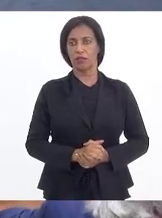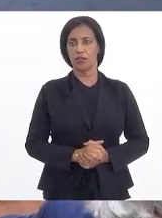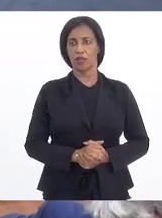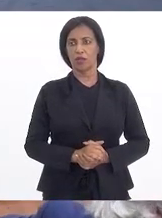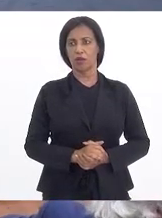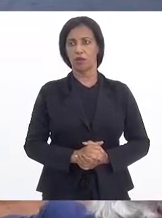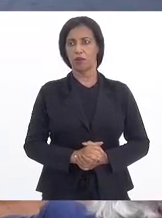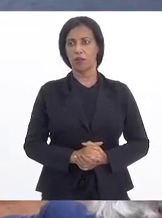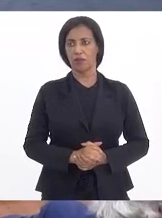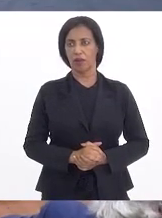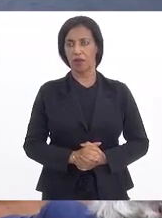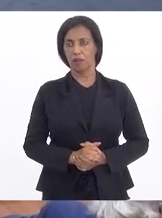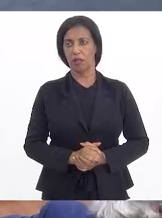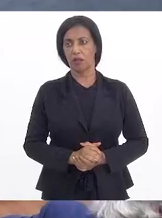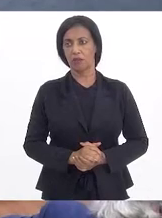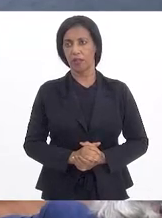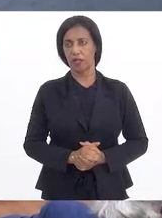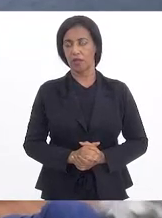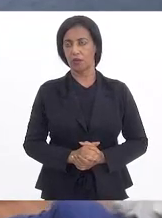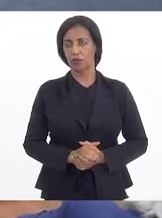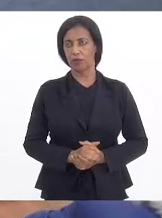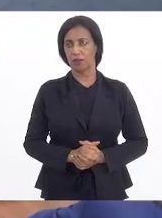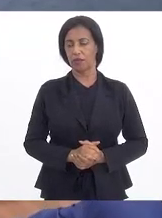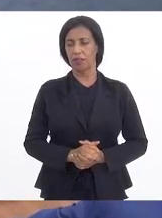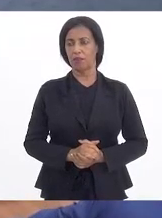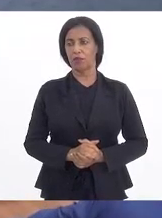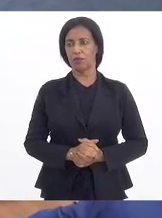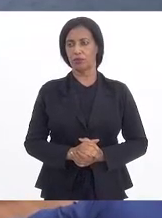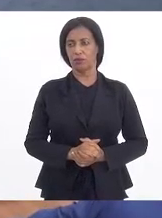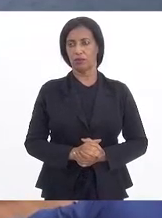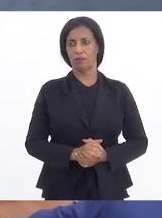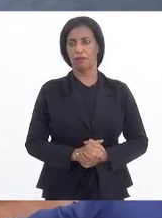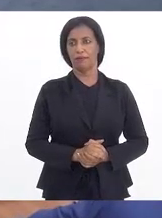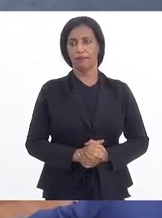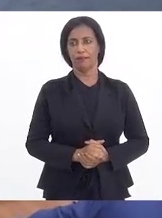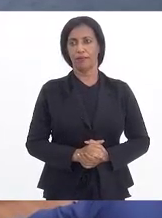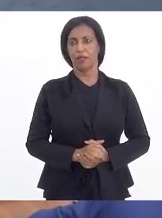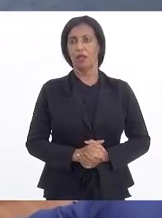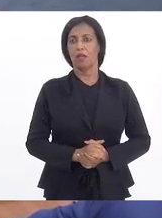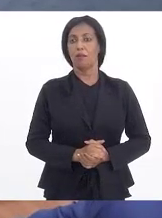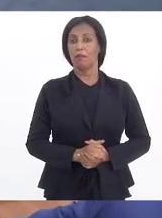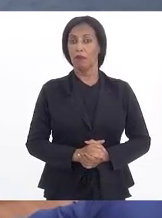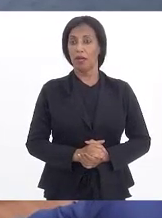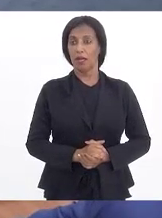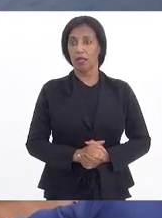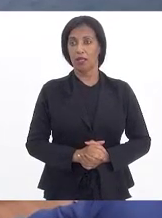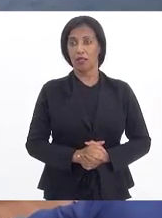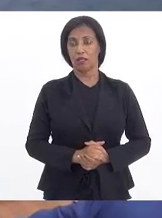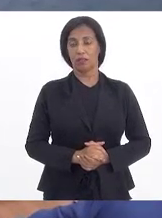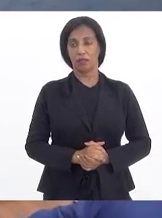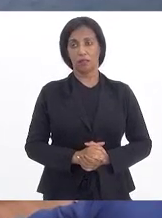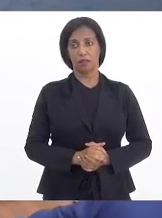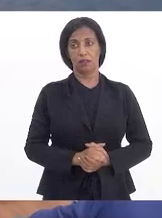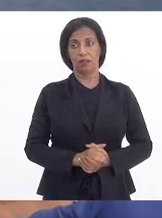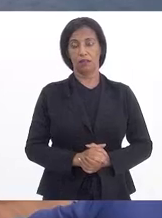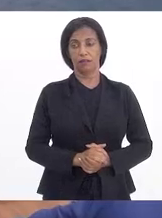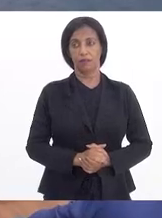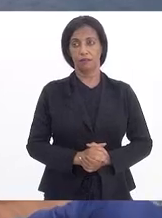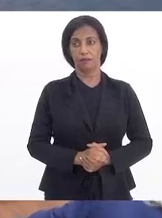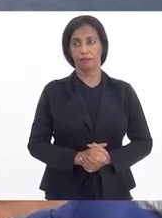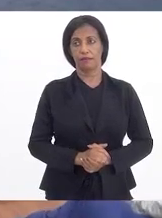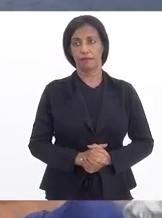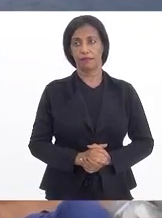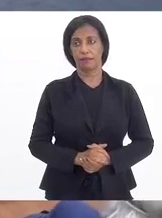é uma vocês se desejar outra vai ser na outra semana tá tranquilo notícia